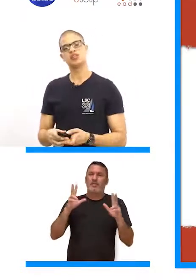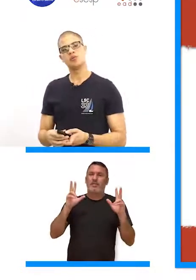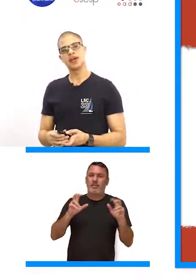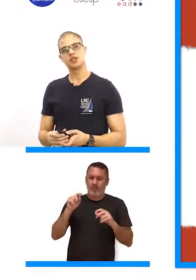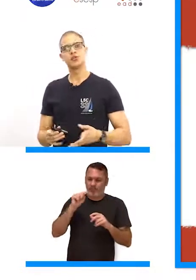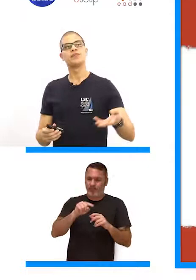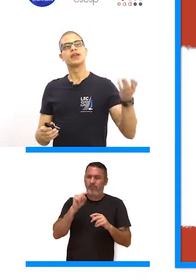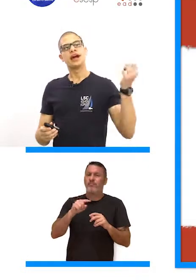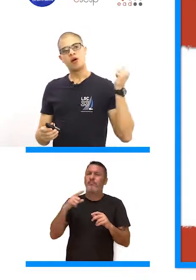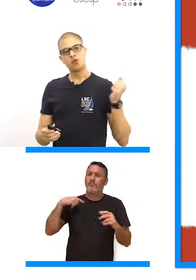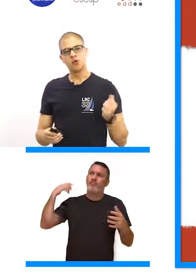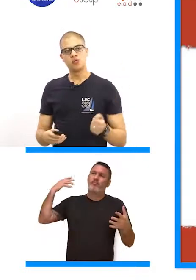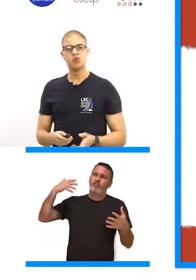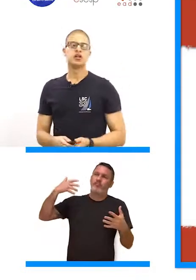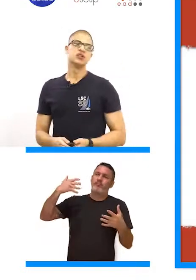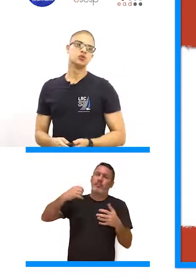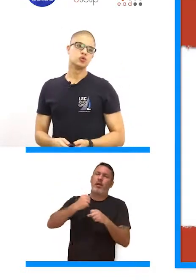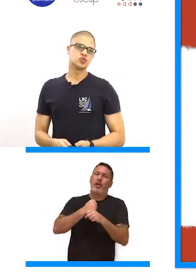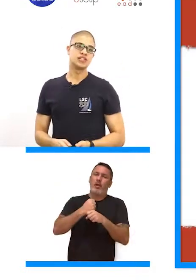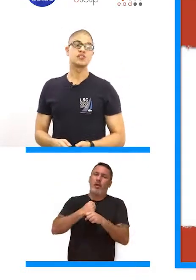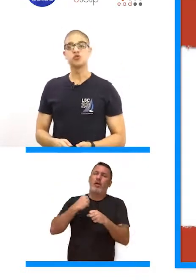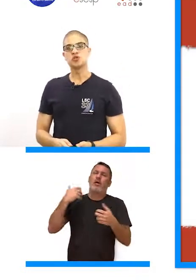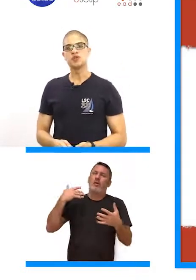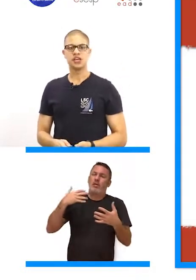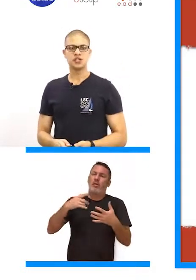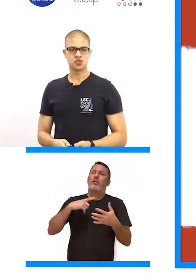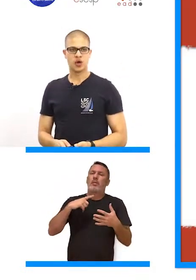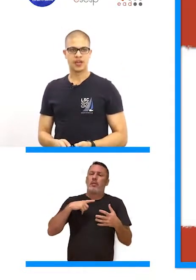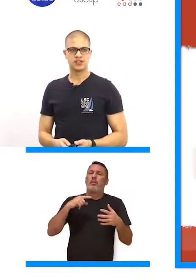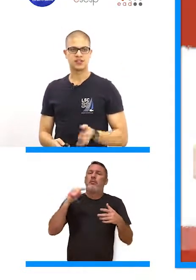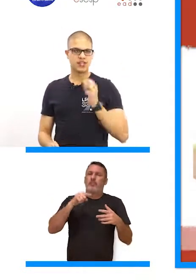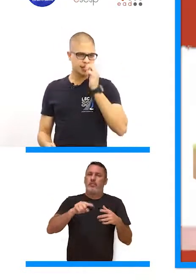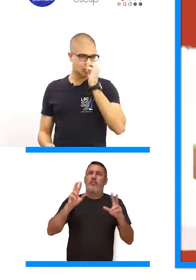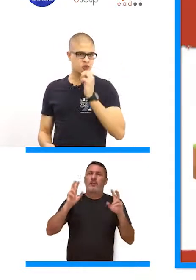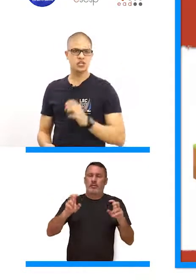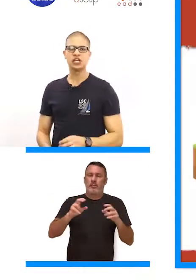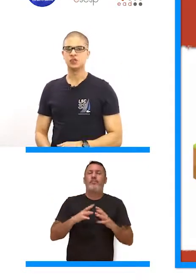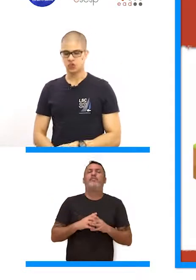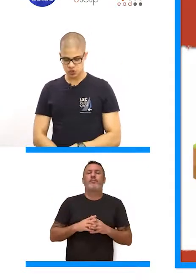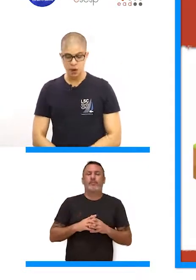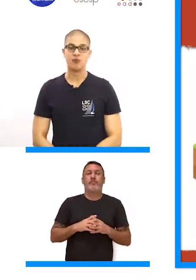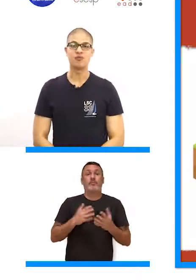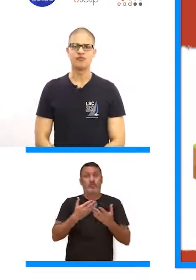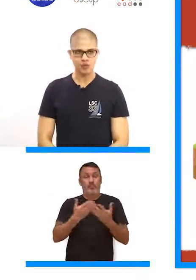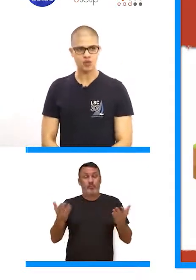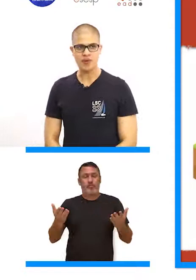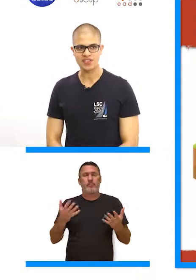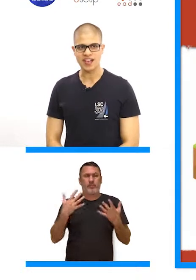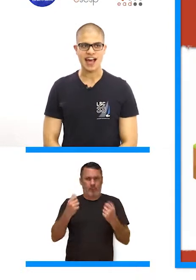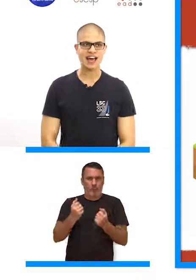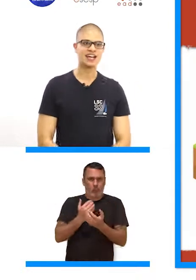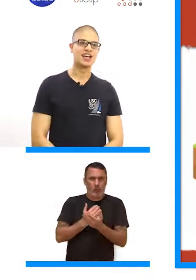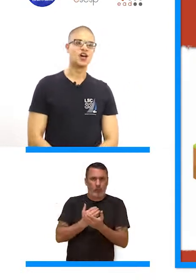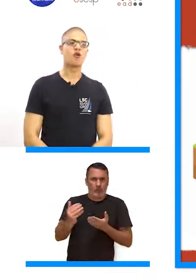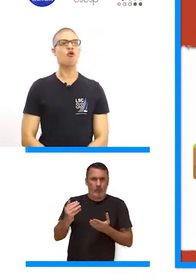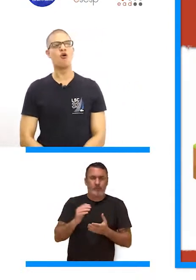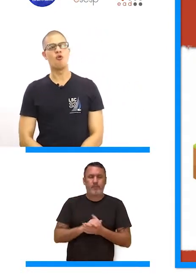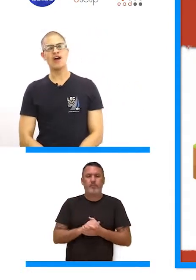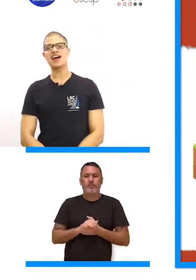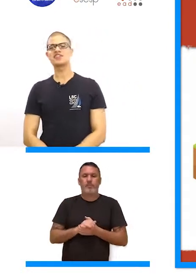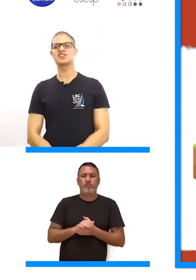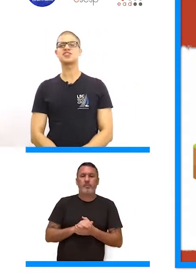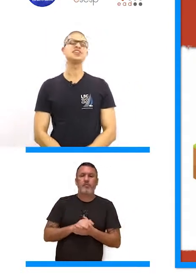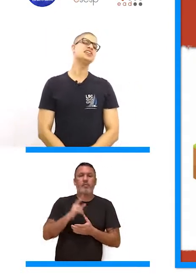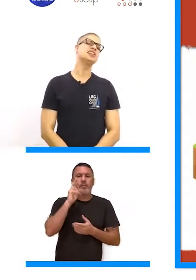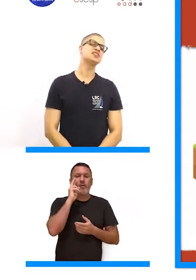Nacional do Ensino Médio ao longo das últimas edições. Então, meus queridos, bom, vamos começar